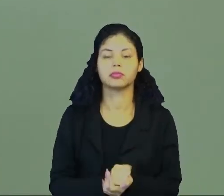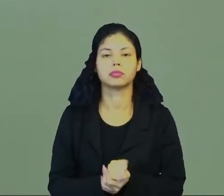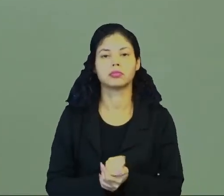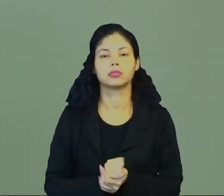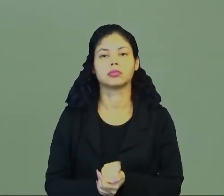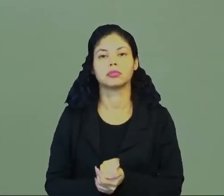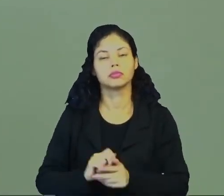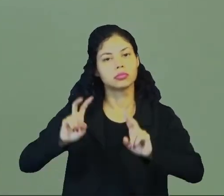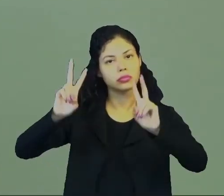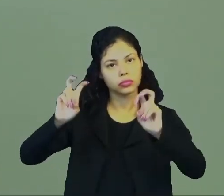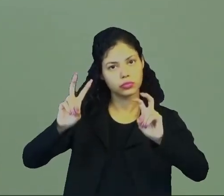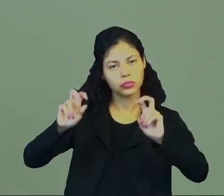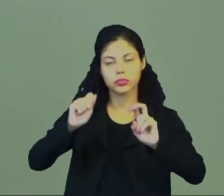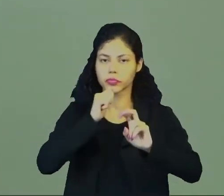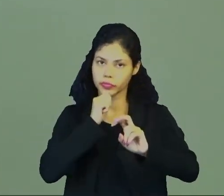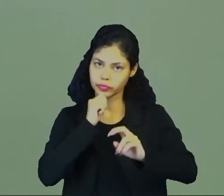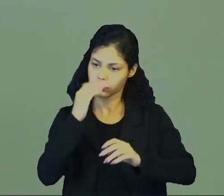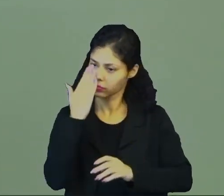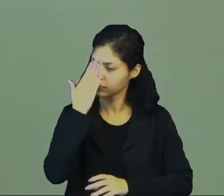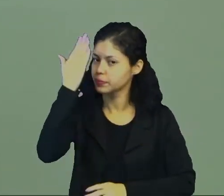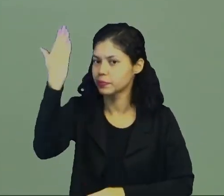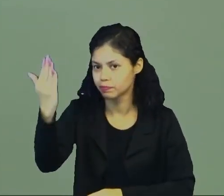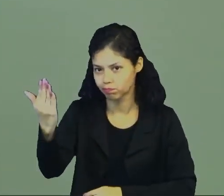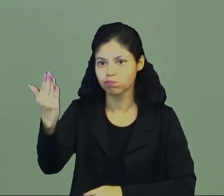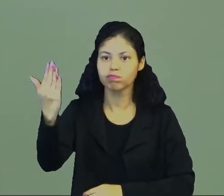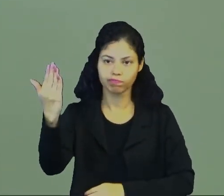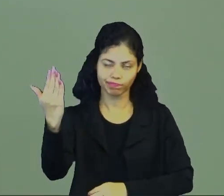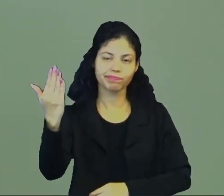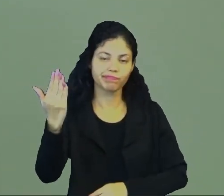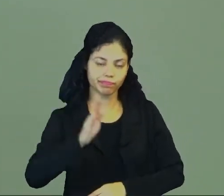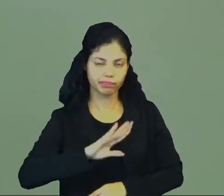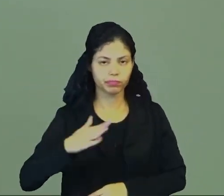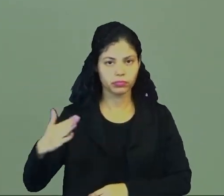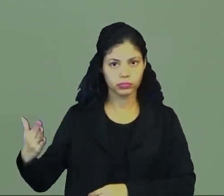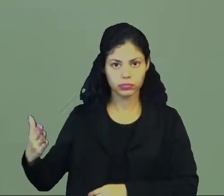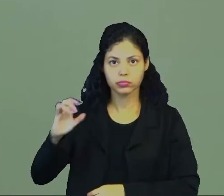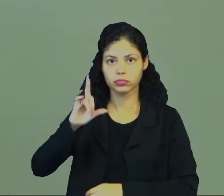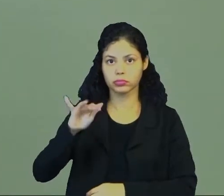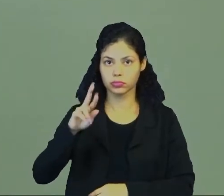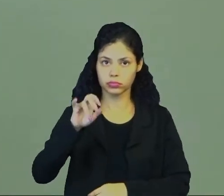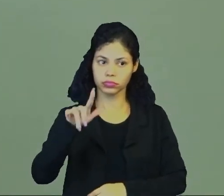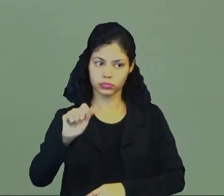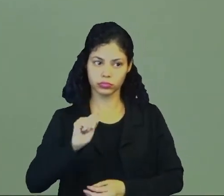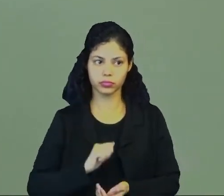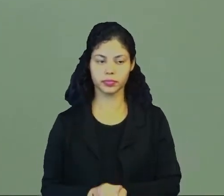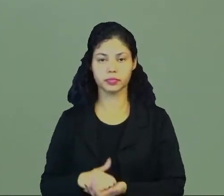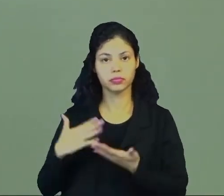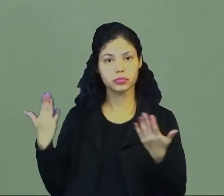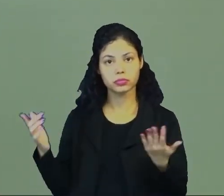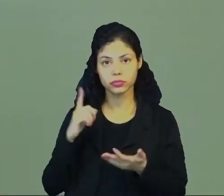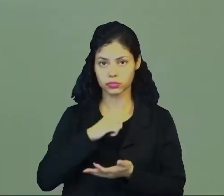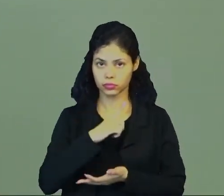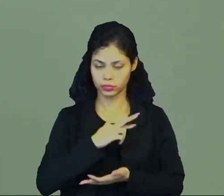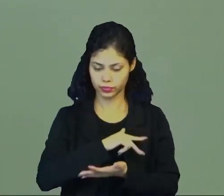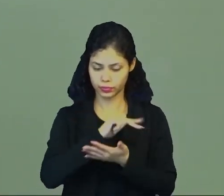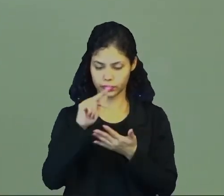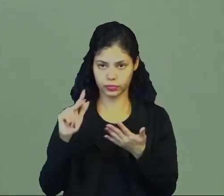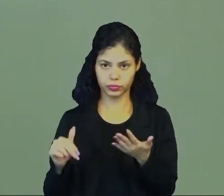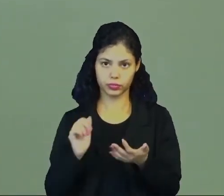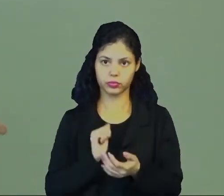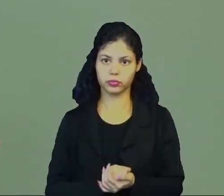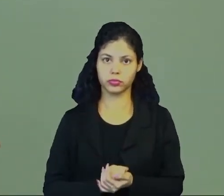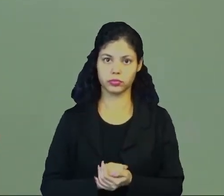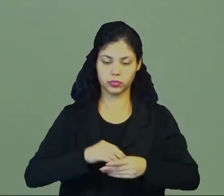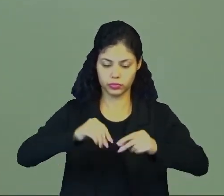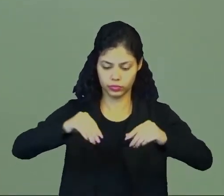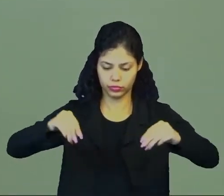inclusive um assunto que a gente vai falar muito mais na frente, quando a gente falar de ecologia. né? Então, nós temos vários ecossistemas, nós temos o